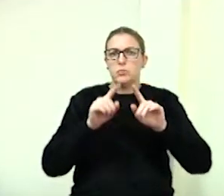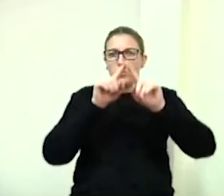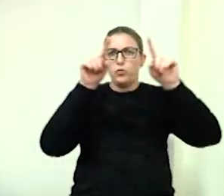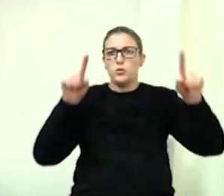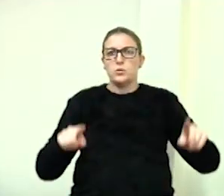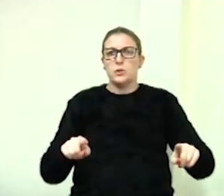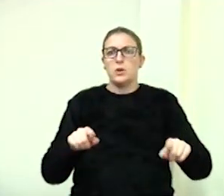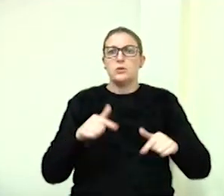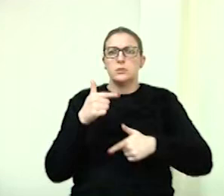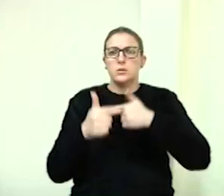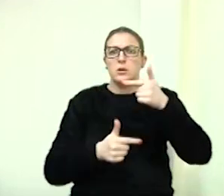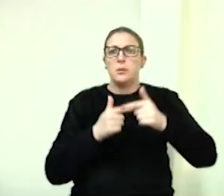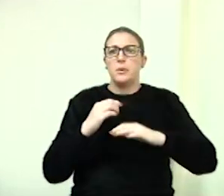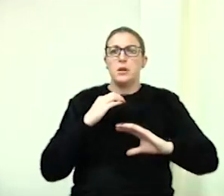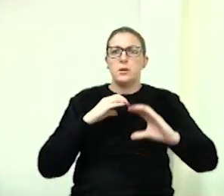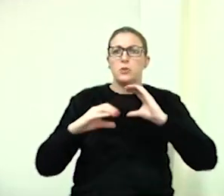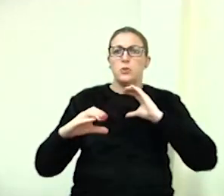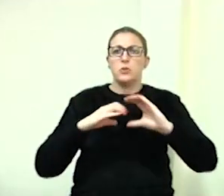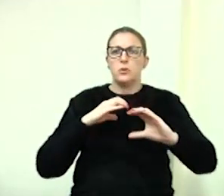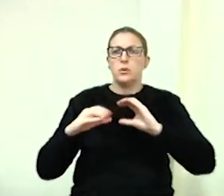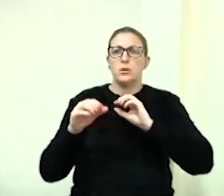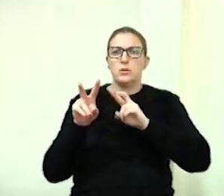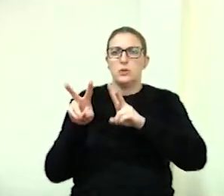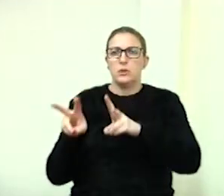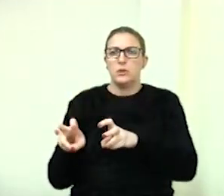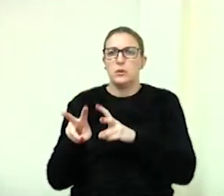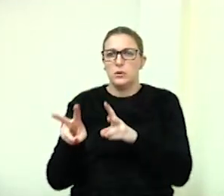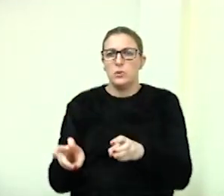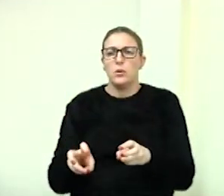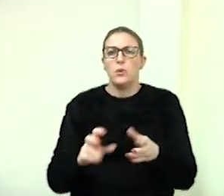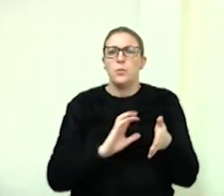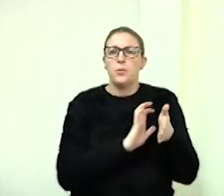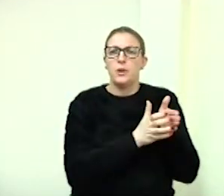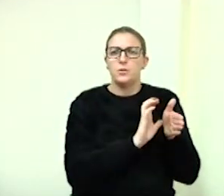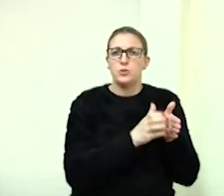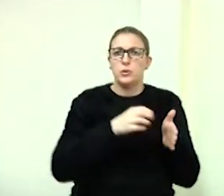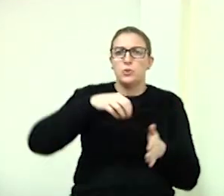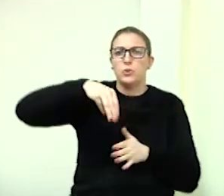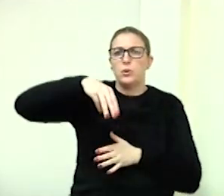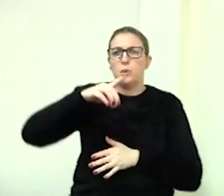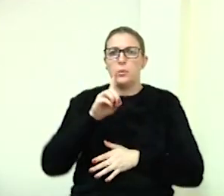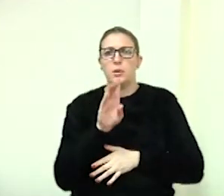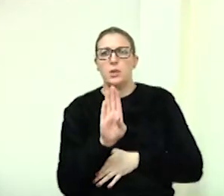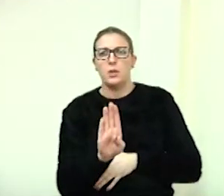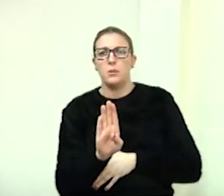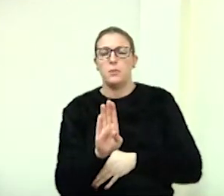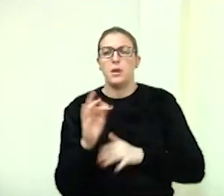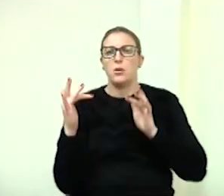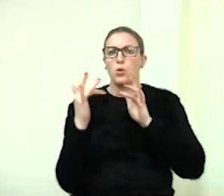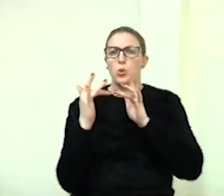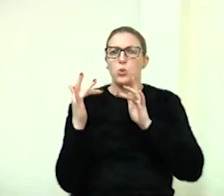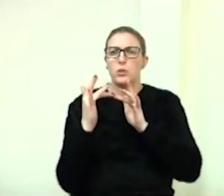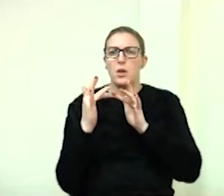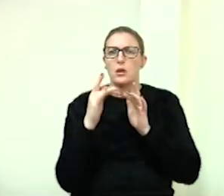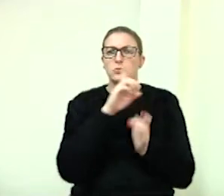da Agricultura, da Inspeção Veterinária, de imediato, a bancada do MDB entrou em contato com os deputados do MDB,